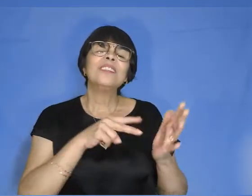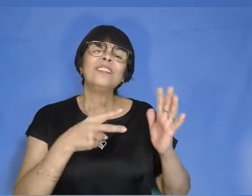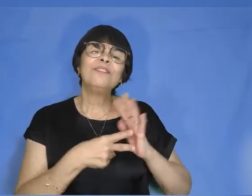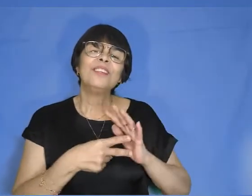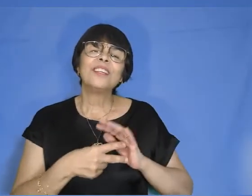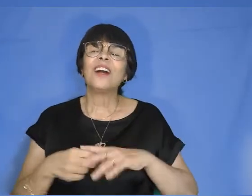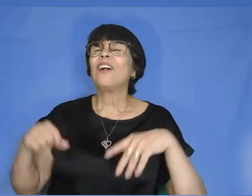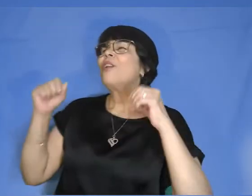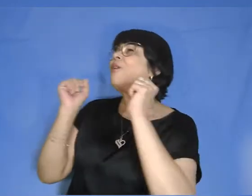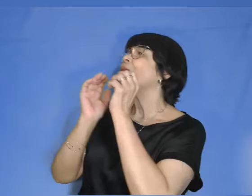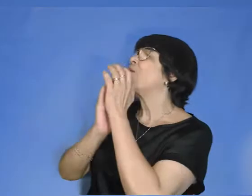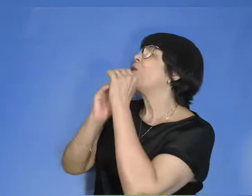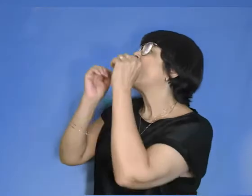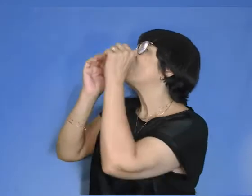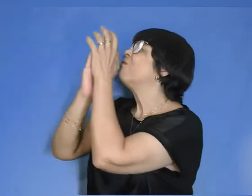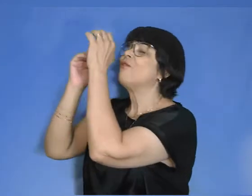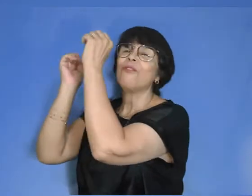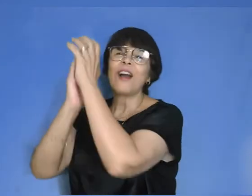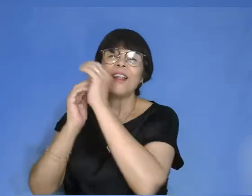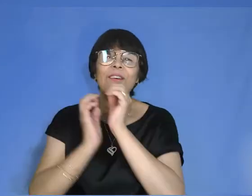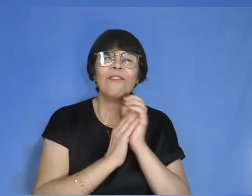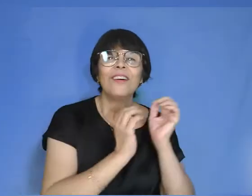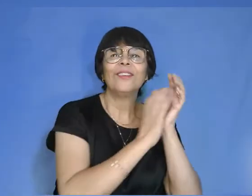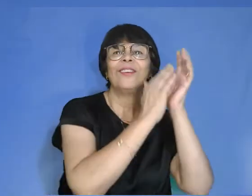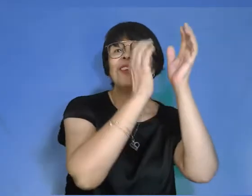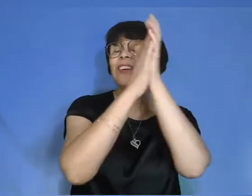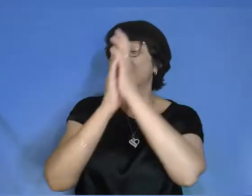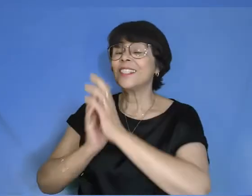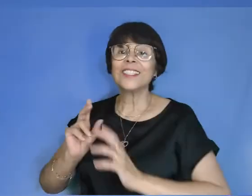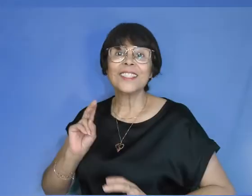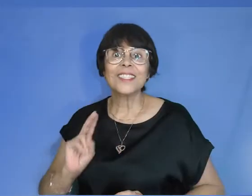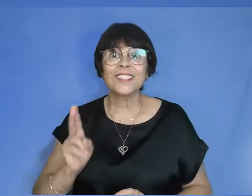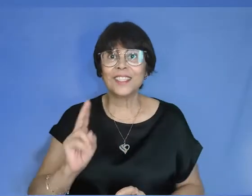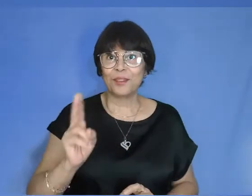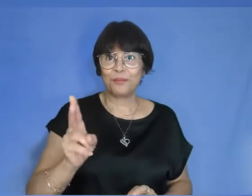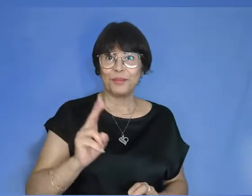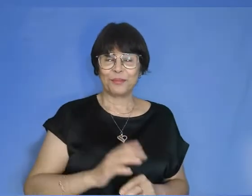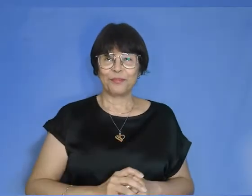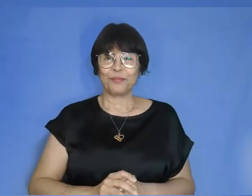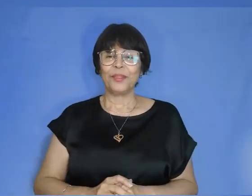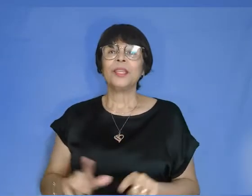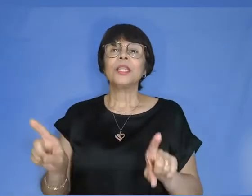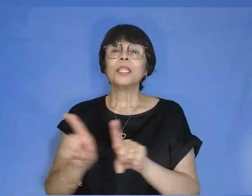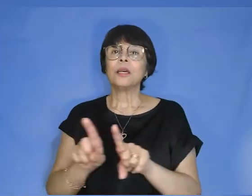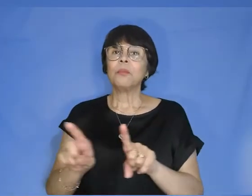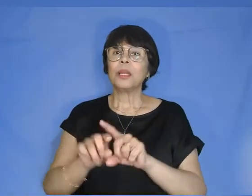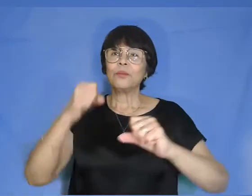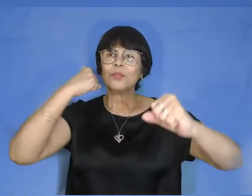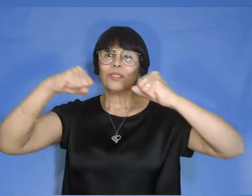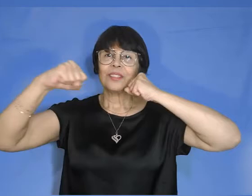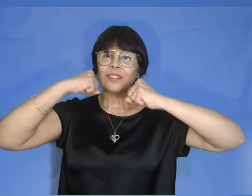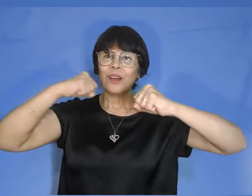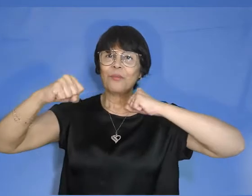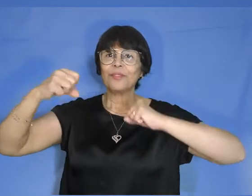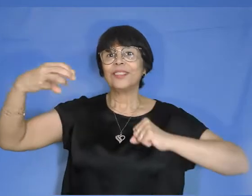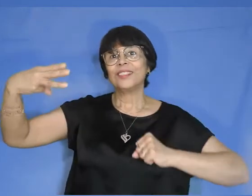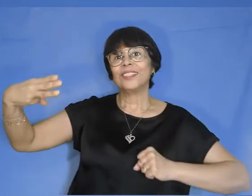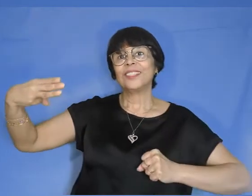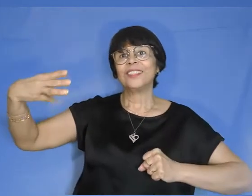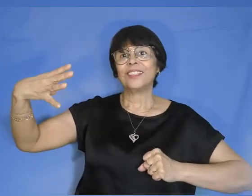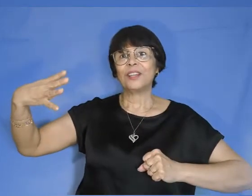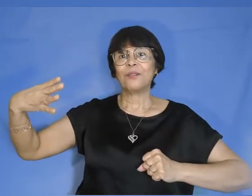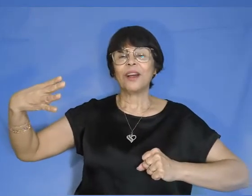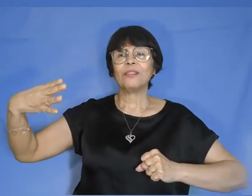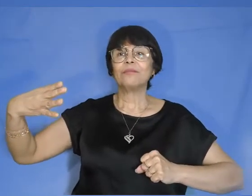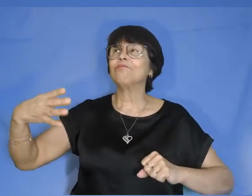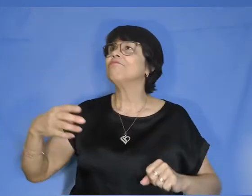Deus por todas estas coisas. Como diz o Salmo 34, né? O seu louvor estará